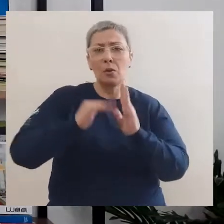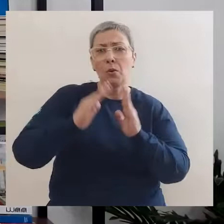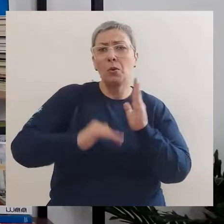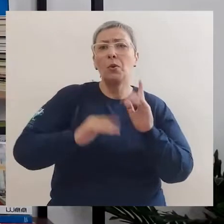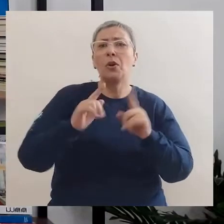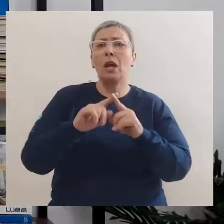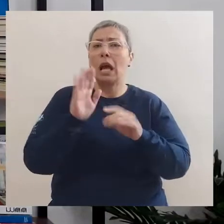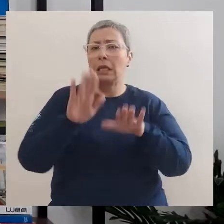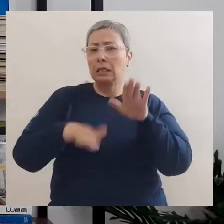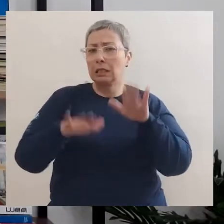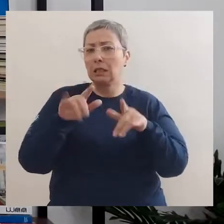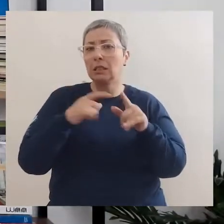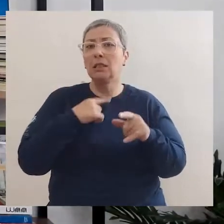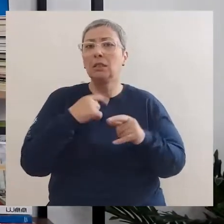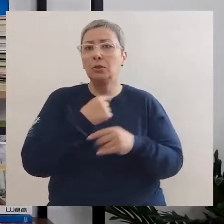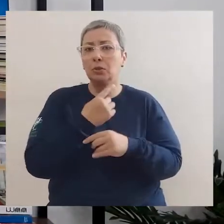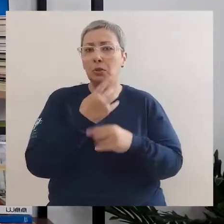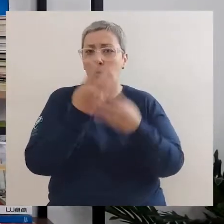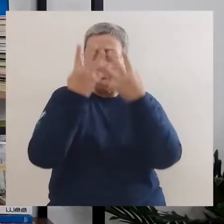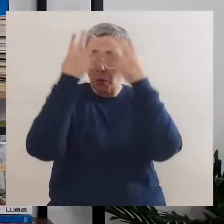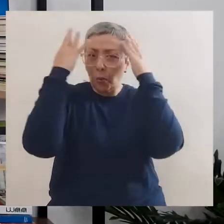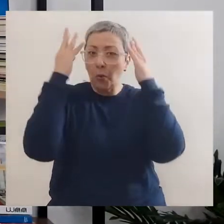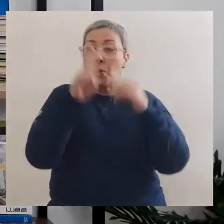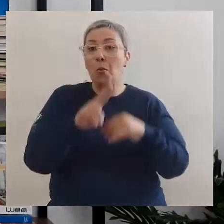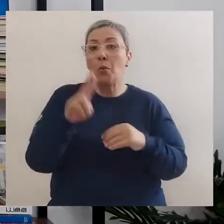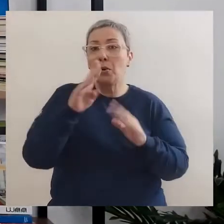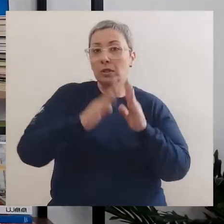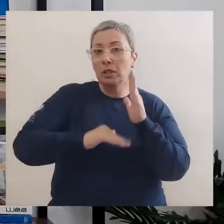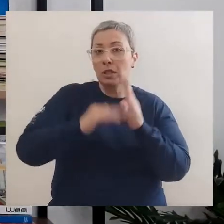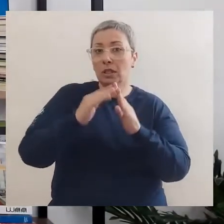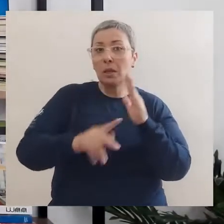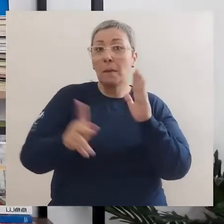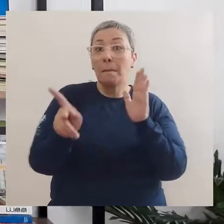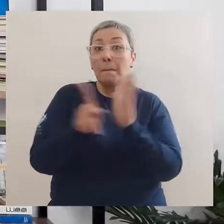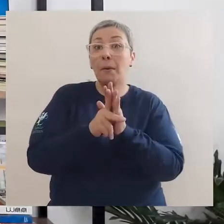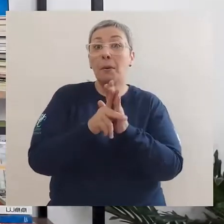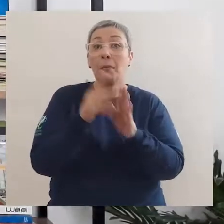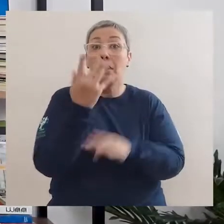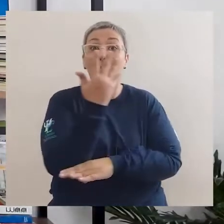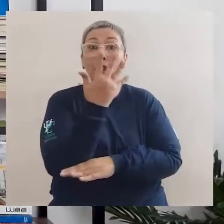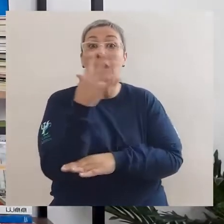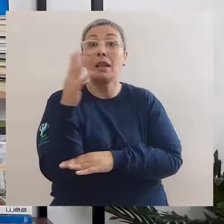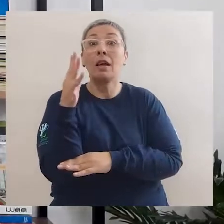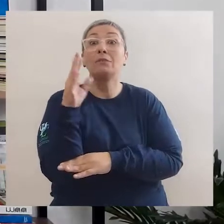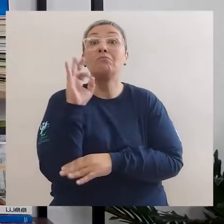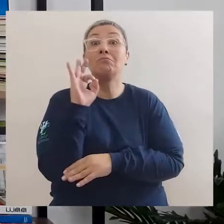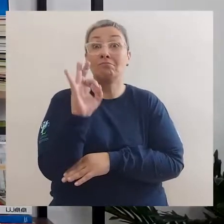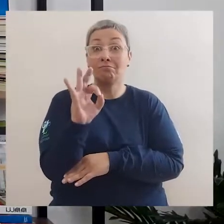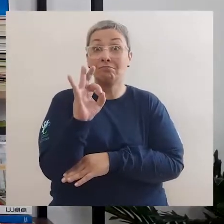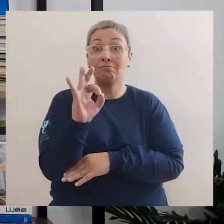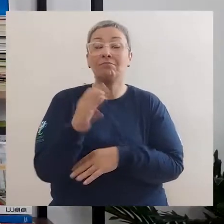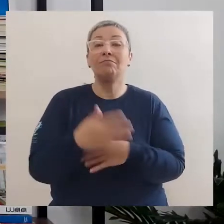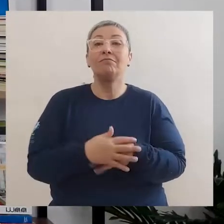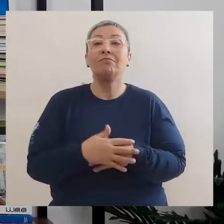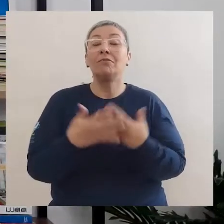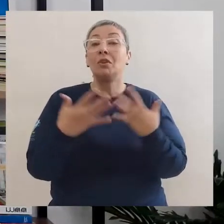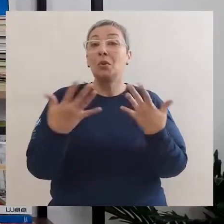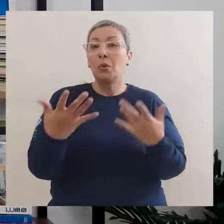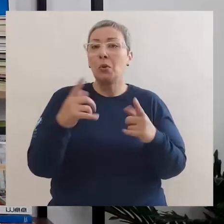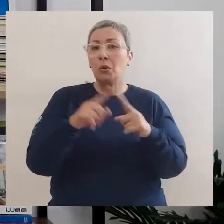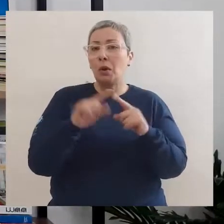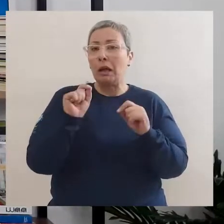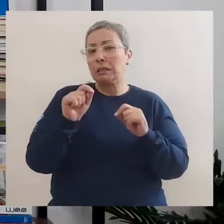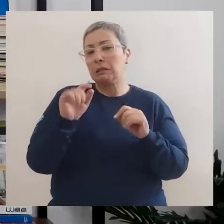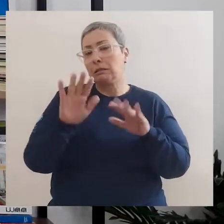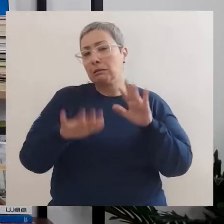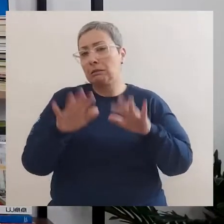aí. Você sabia que para realizar essa pintura, muitas vezes os indígenas também usam tintas feitas de